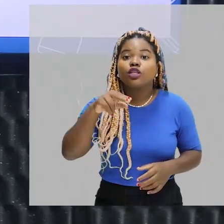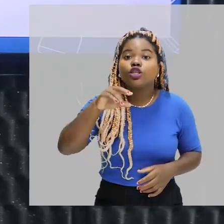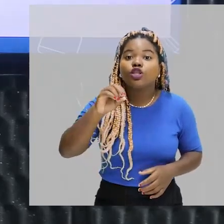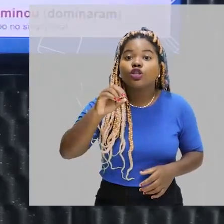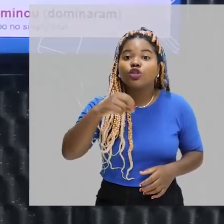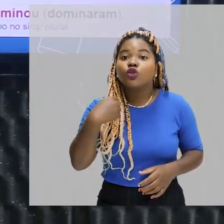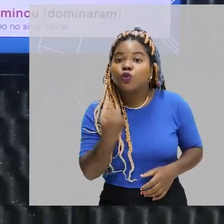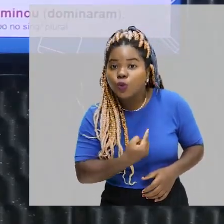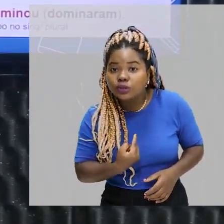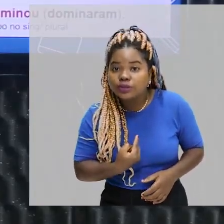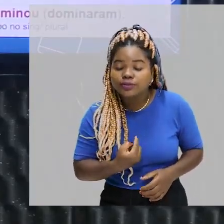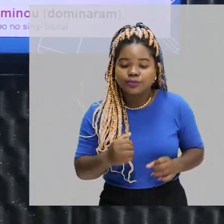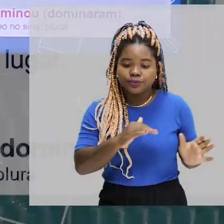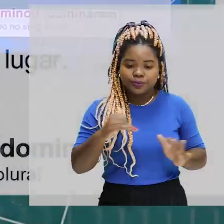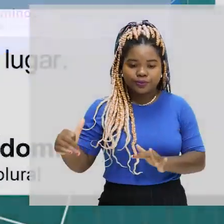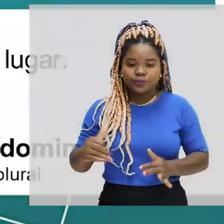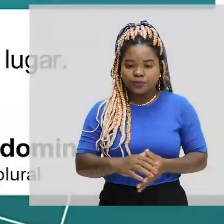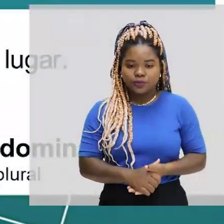Compreenderam?